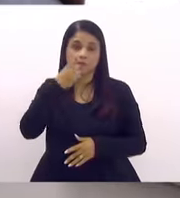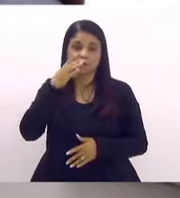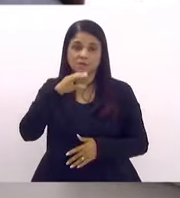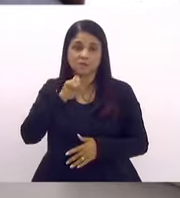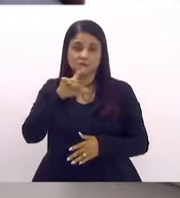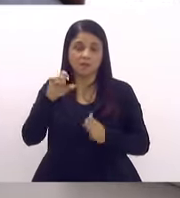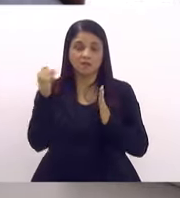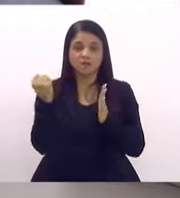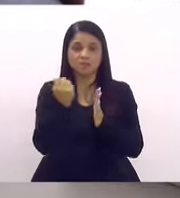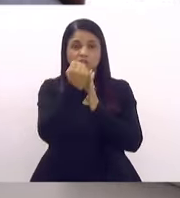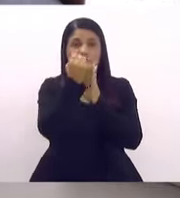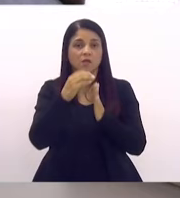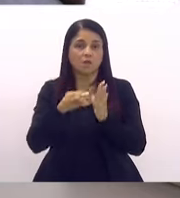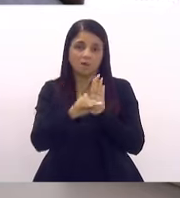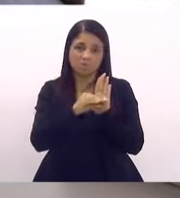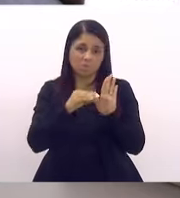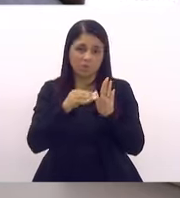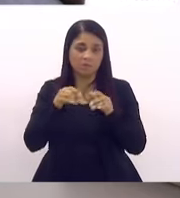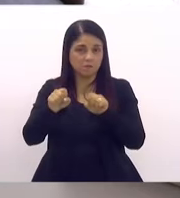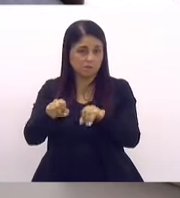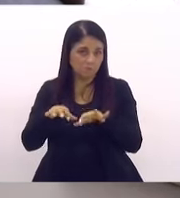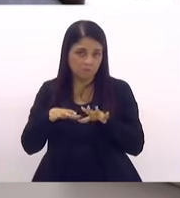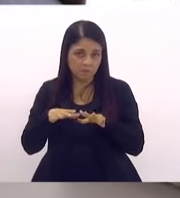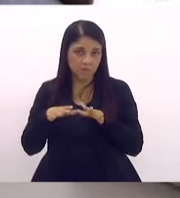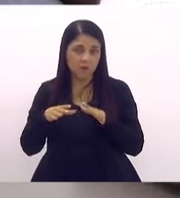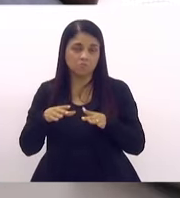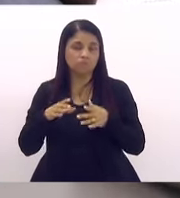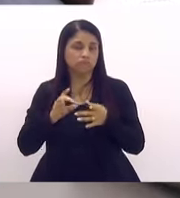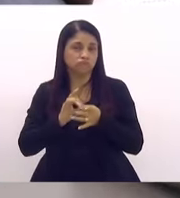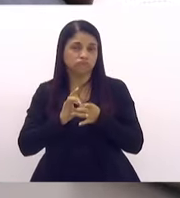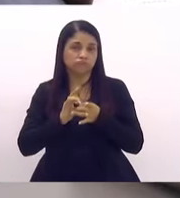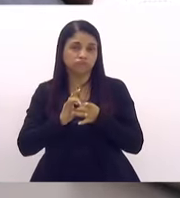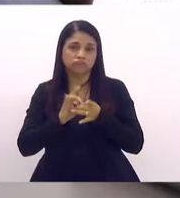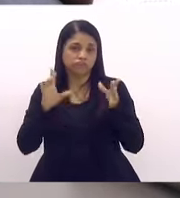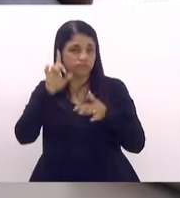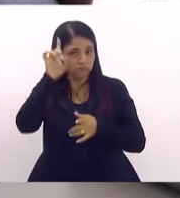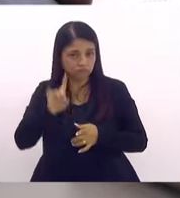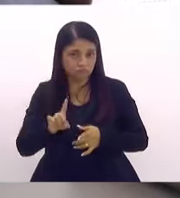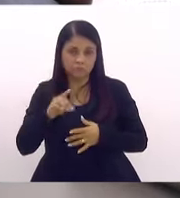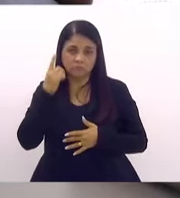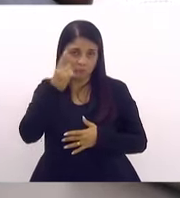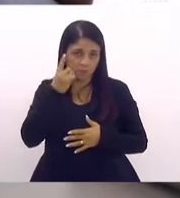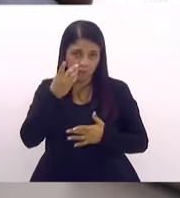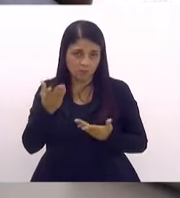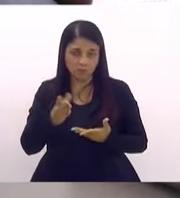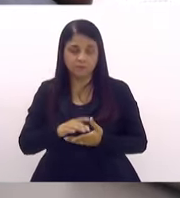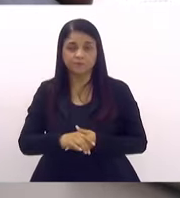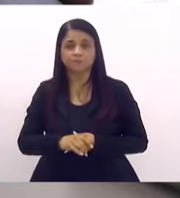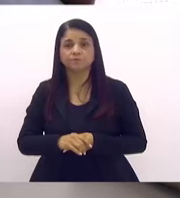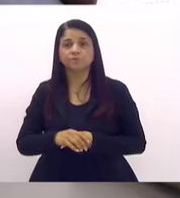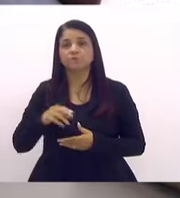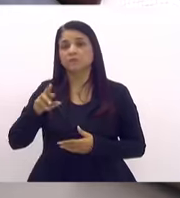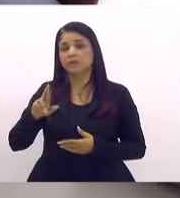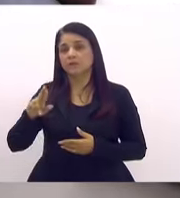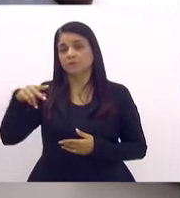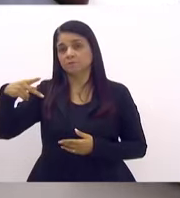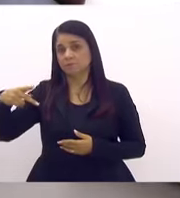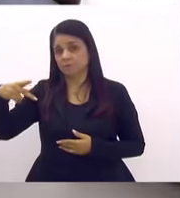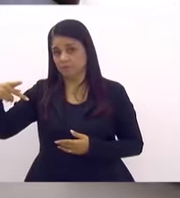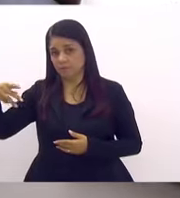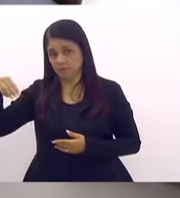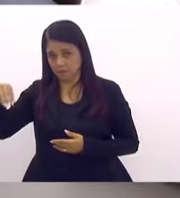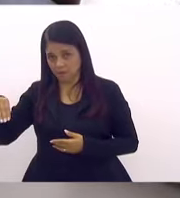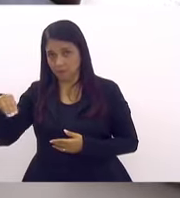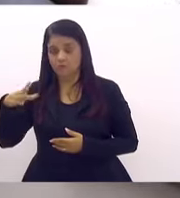emenda dela em plenário, como qualquer deputado tem esse direito. E só para concluir, deputada Célia, sobre as RPPNs, eu tenho